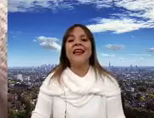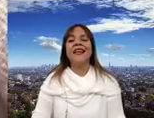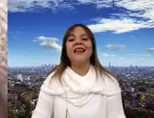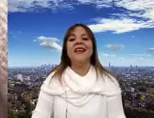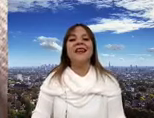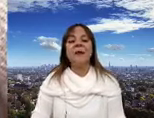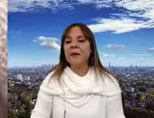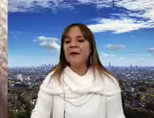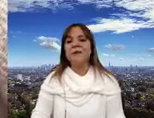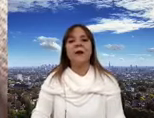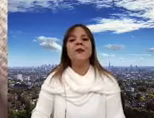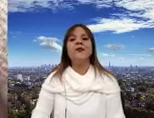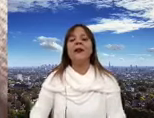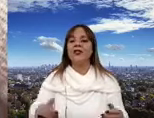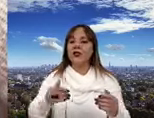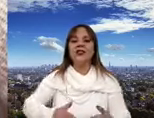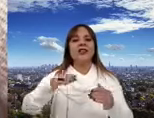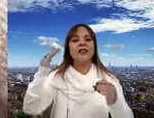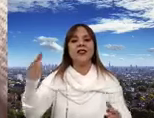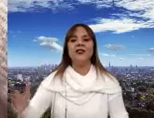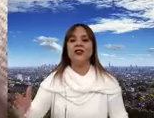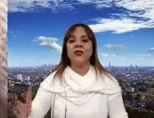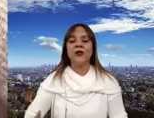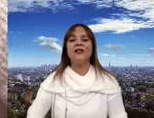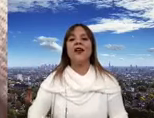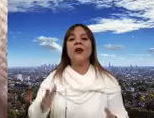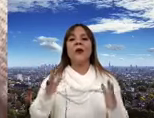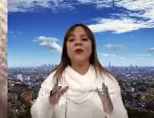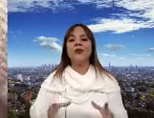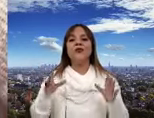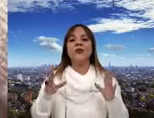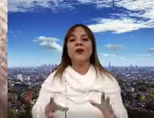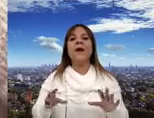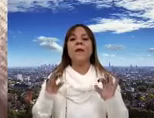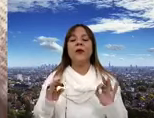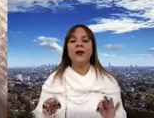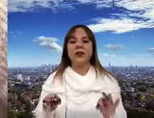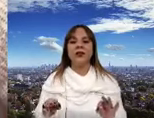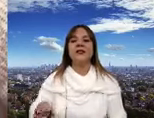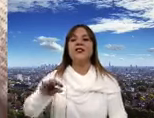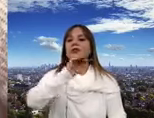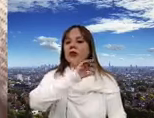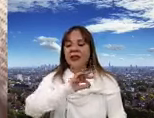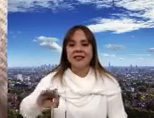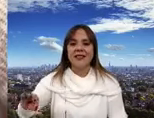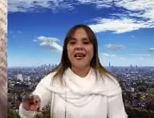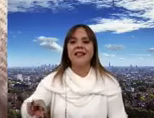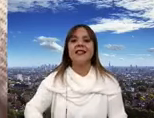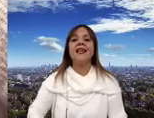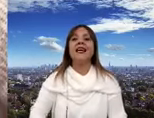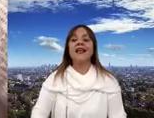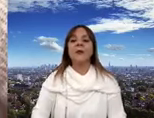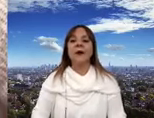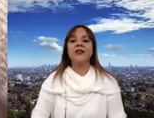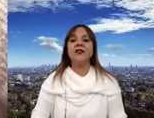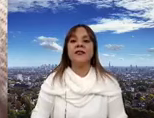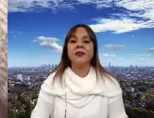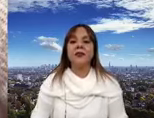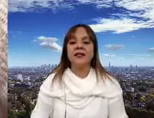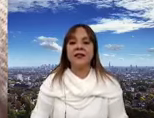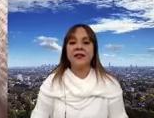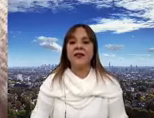dá para participar muito bem de hoje até dia 22, concurso cultural Amor em Nós. Vejam todas as regras aqui na página do Facebook da